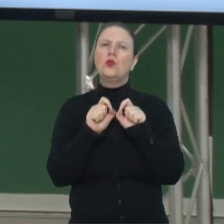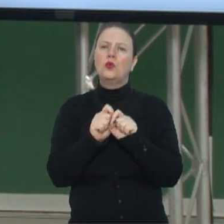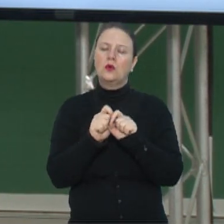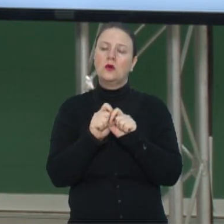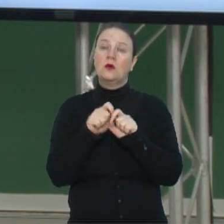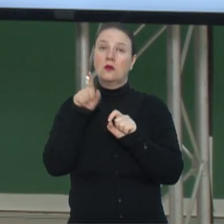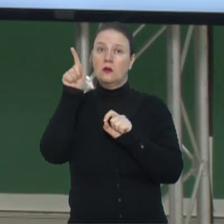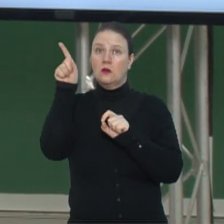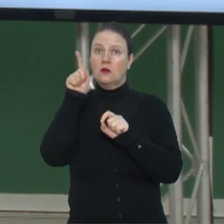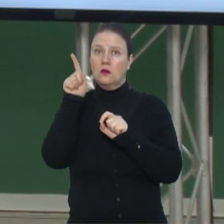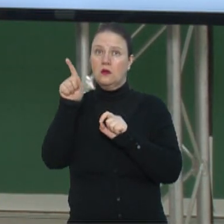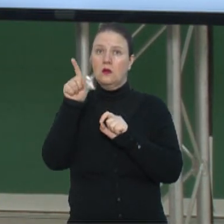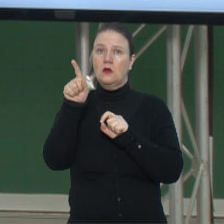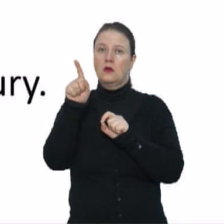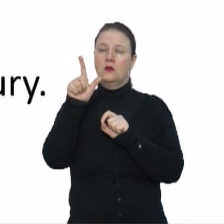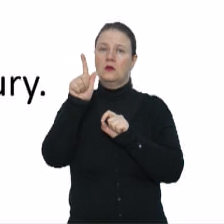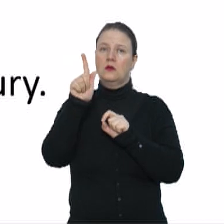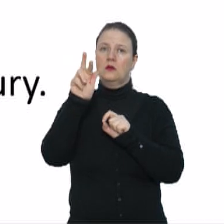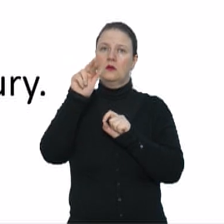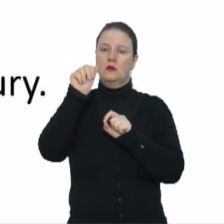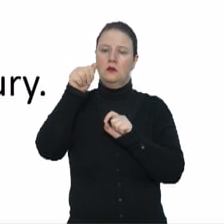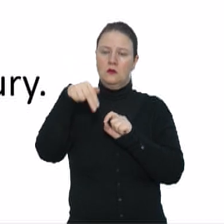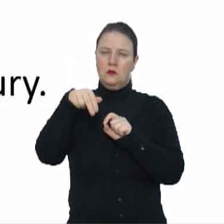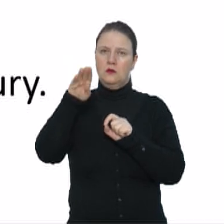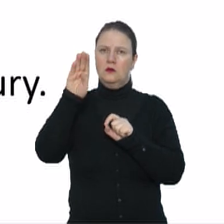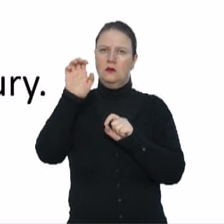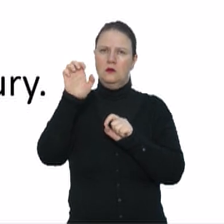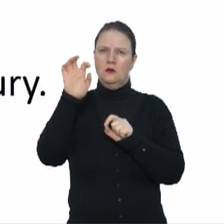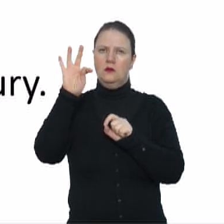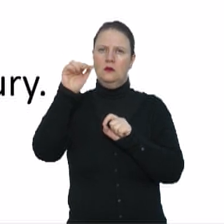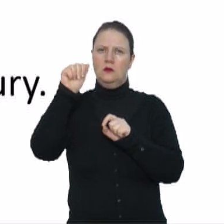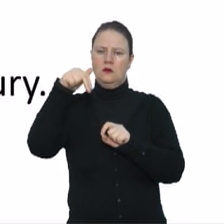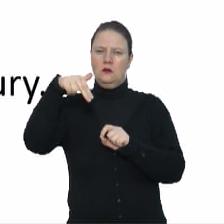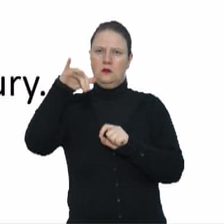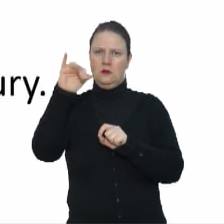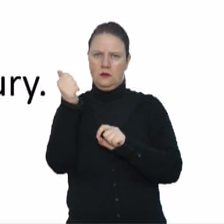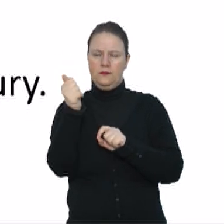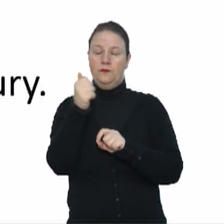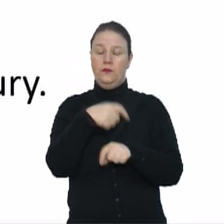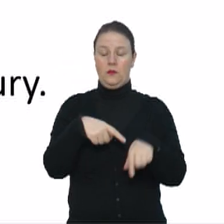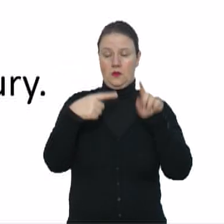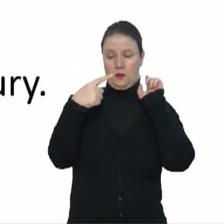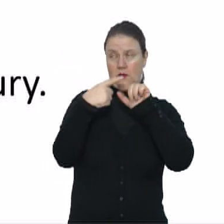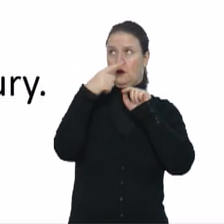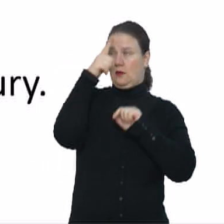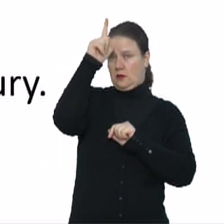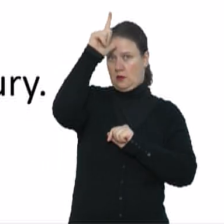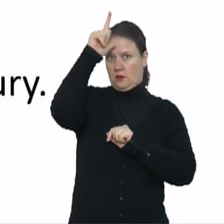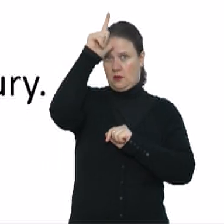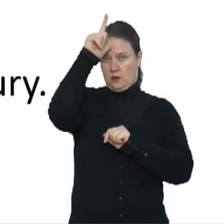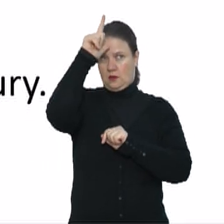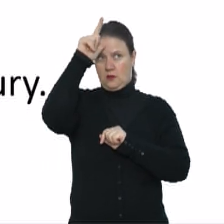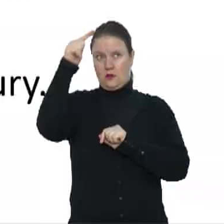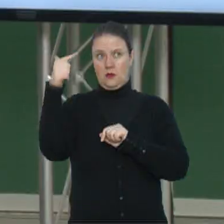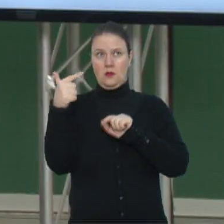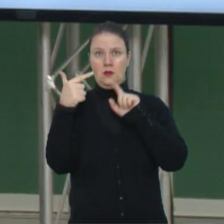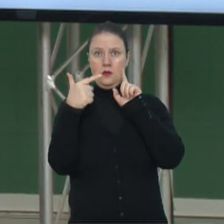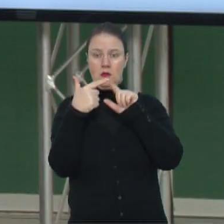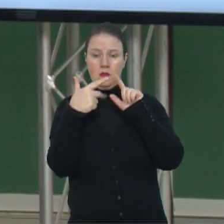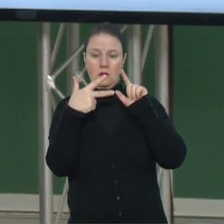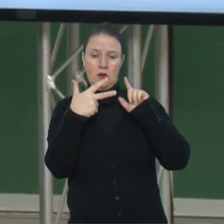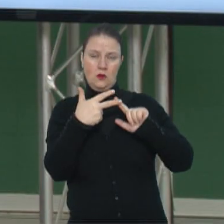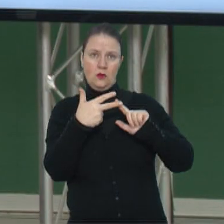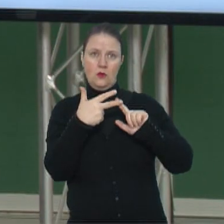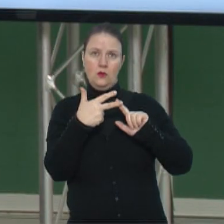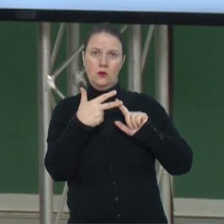ó, vamos analisar aqui pelo mapa. Nós temos aqui a Germany, né, que é a Alemanha. Então, essas três tribos